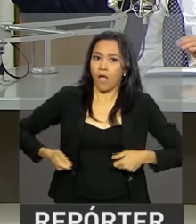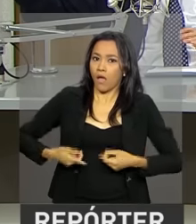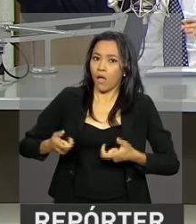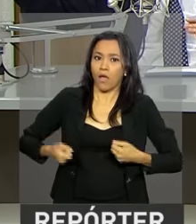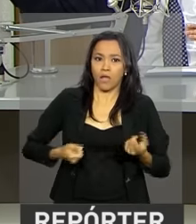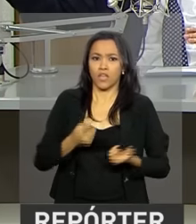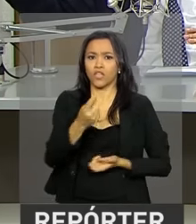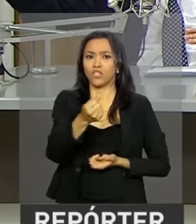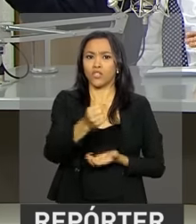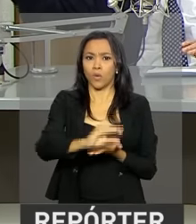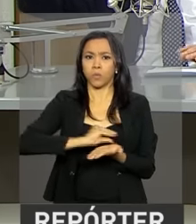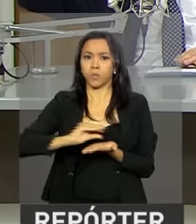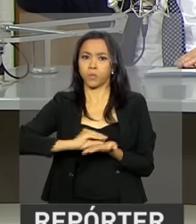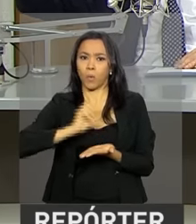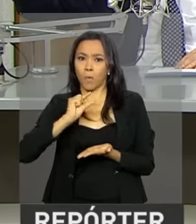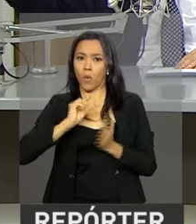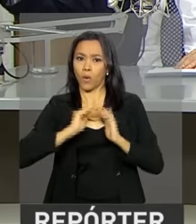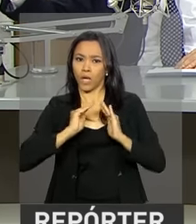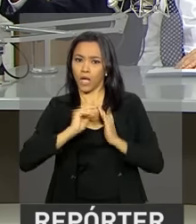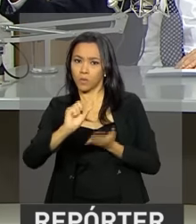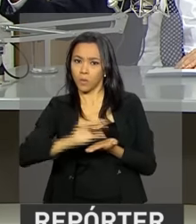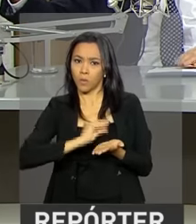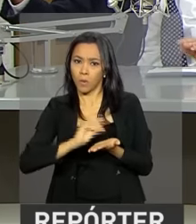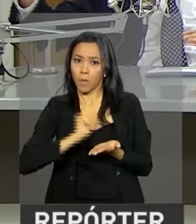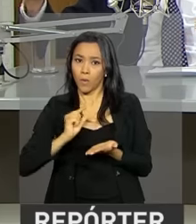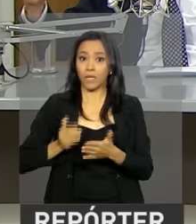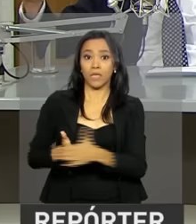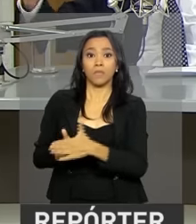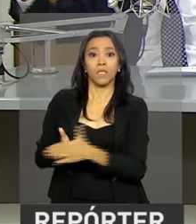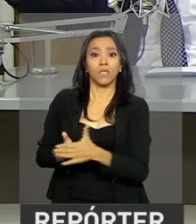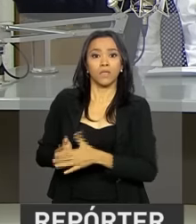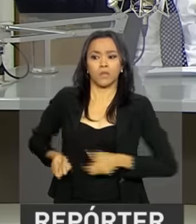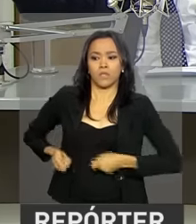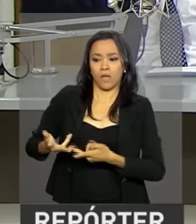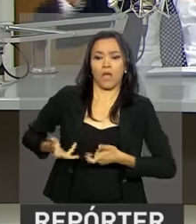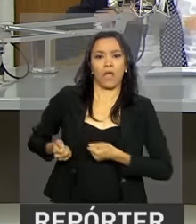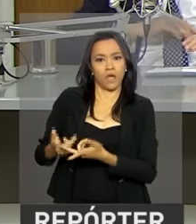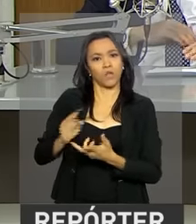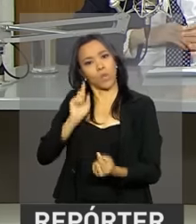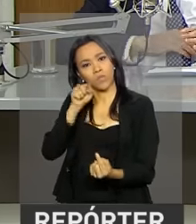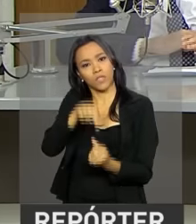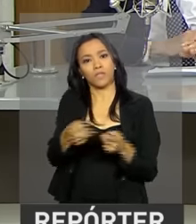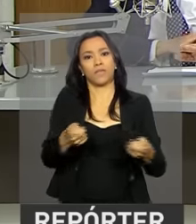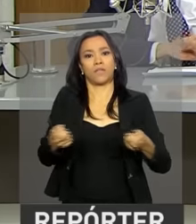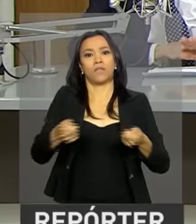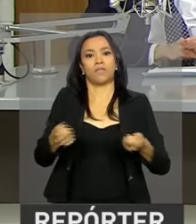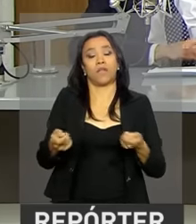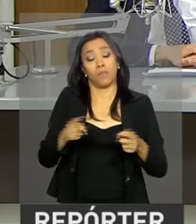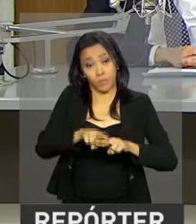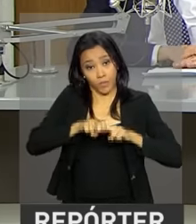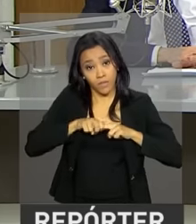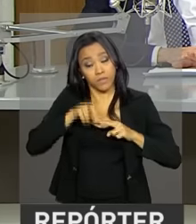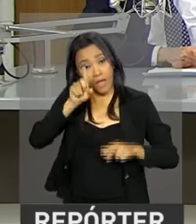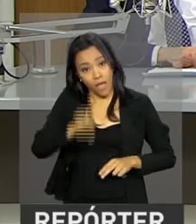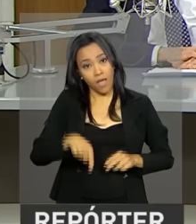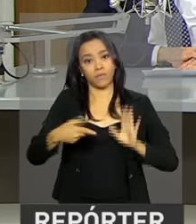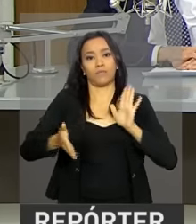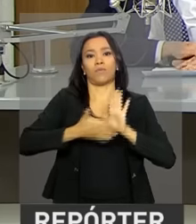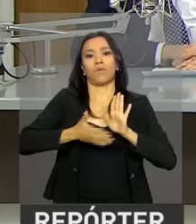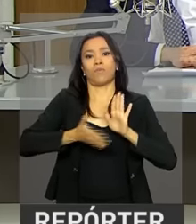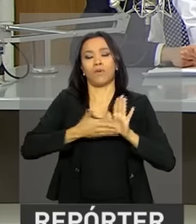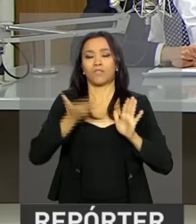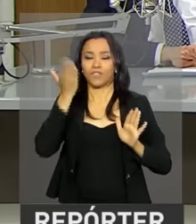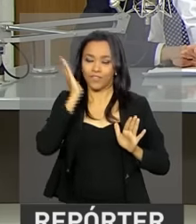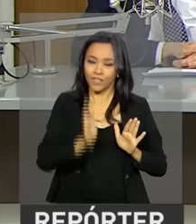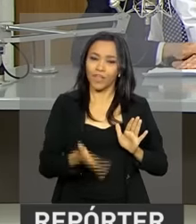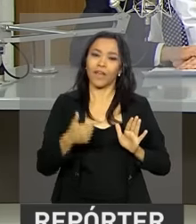receita do que o que ganha limita o crescimento da despesa visando o equilíbrio portanto é esta proposta que